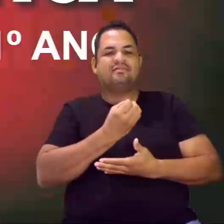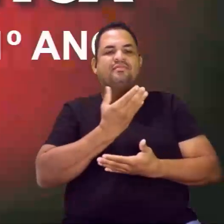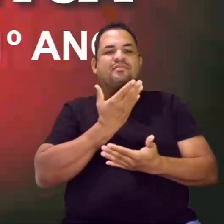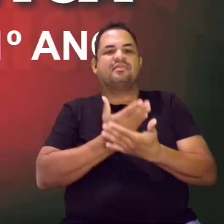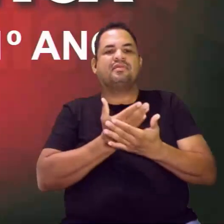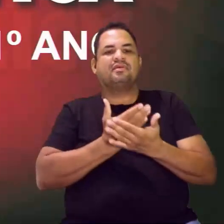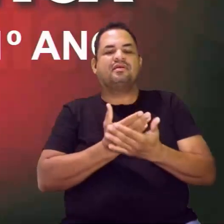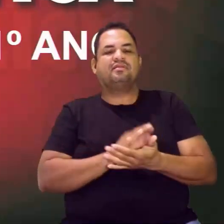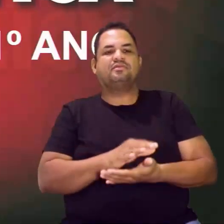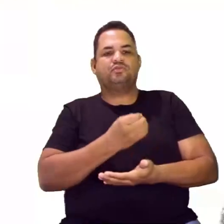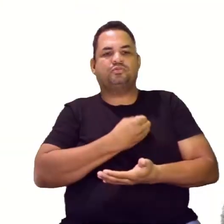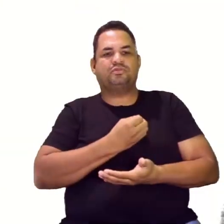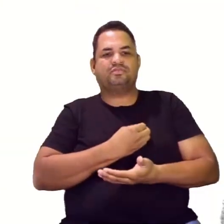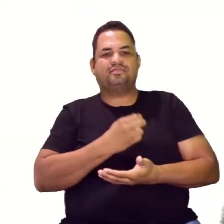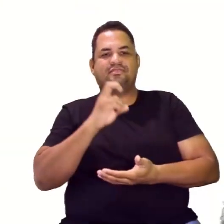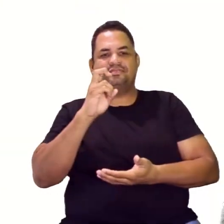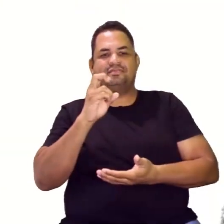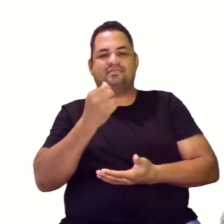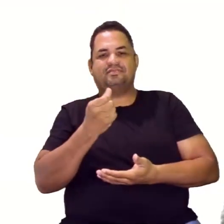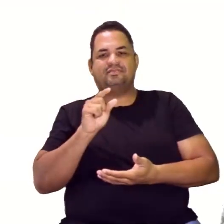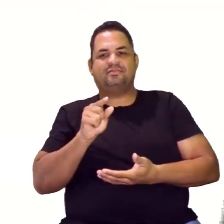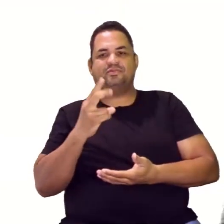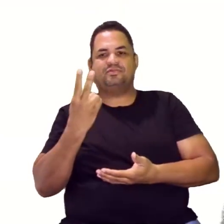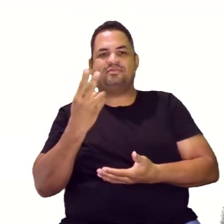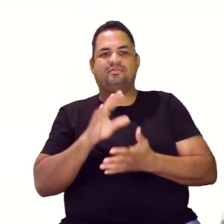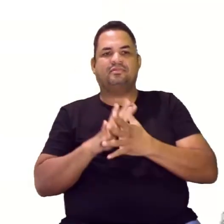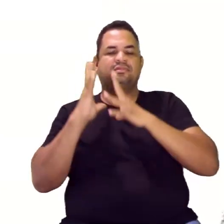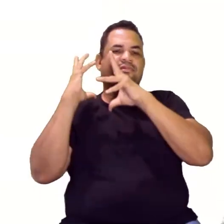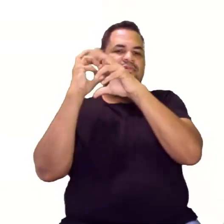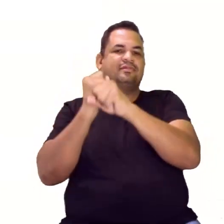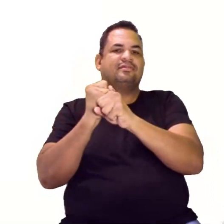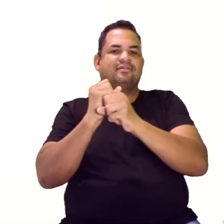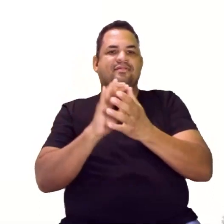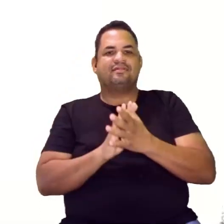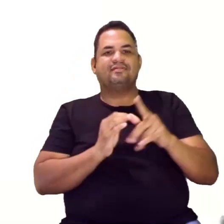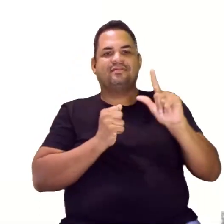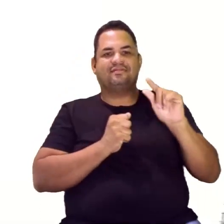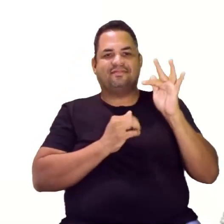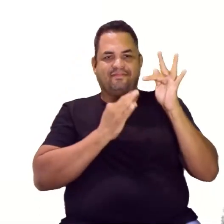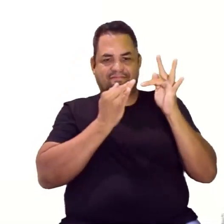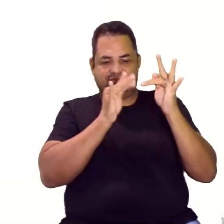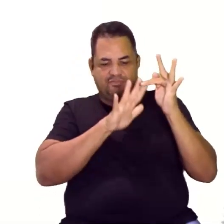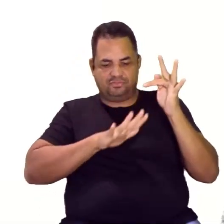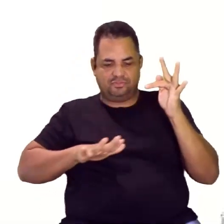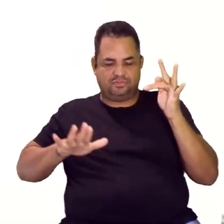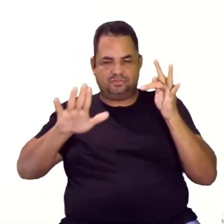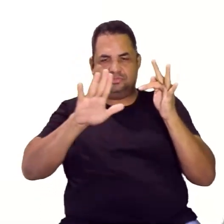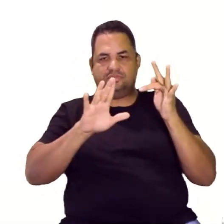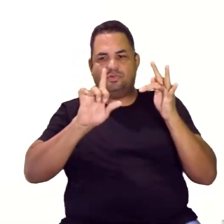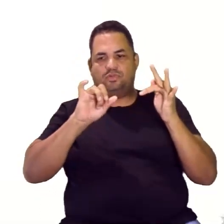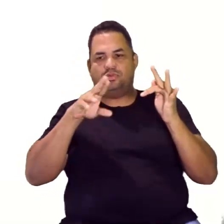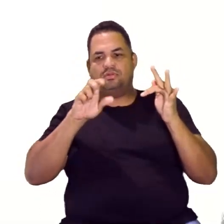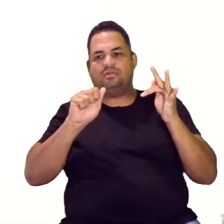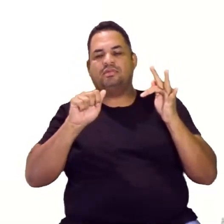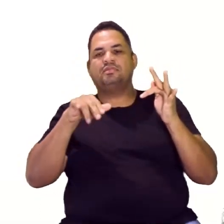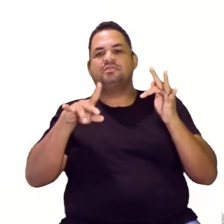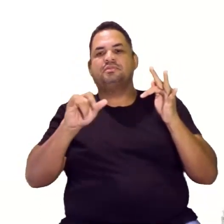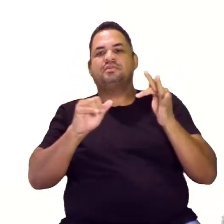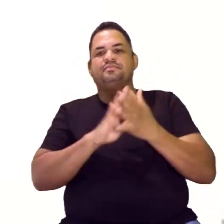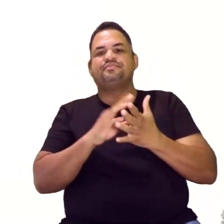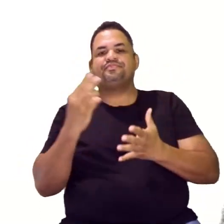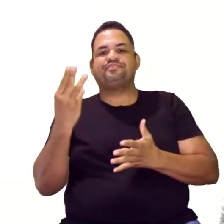de número 56.2, vem com revisão. Função logarítmica na sua